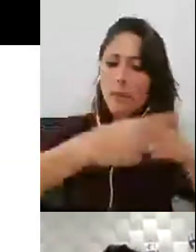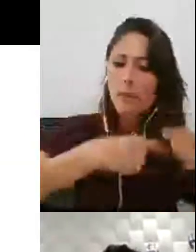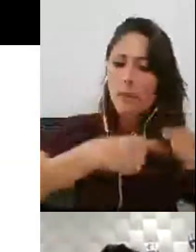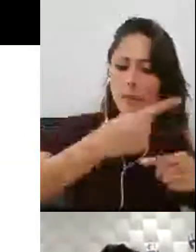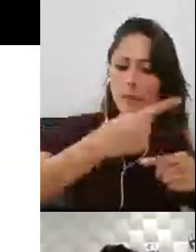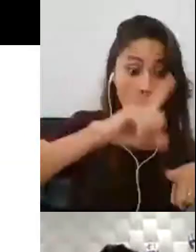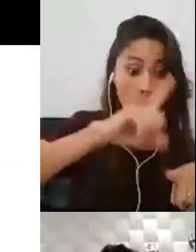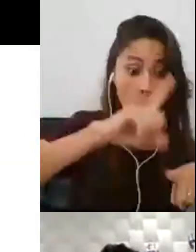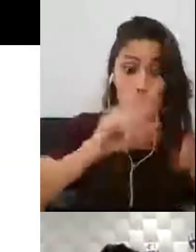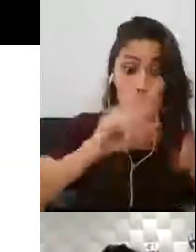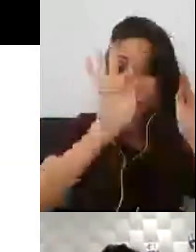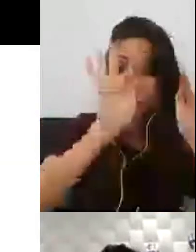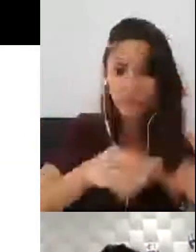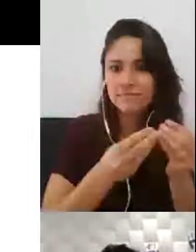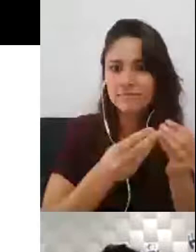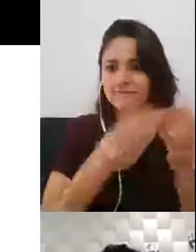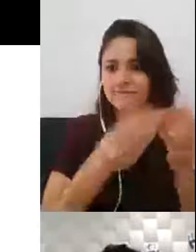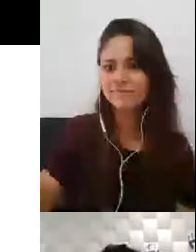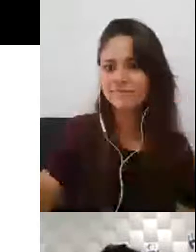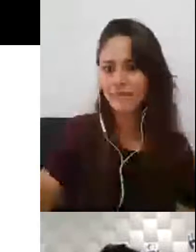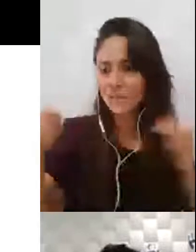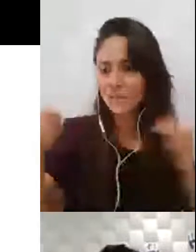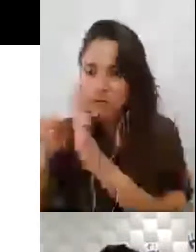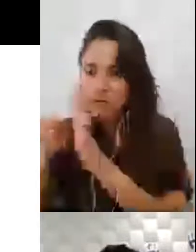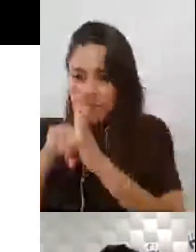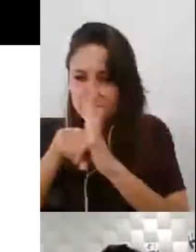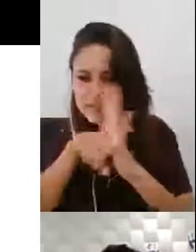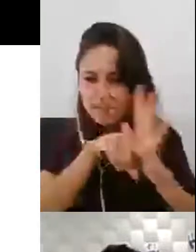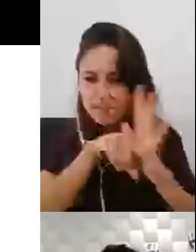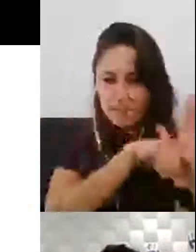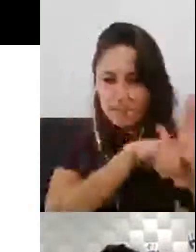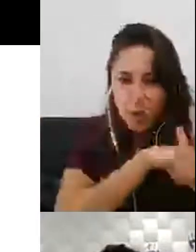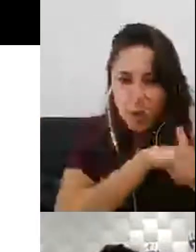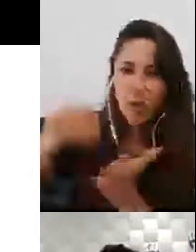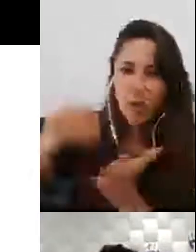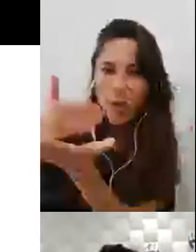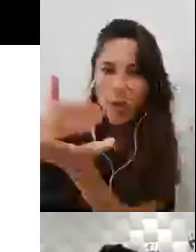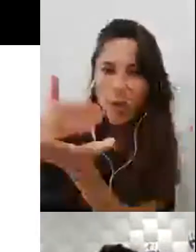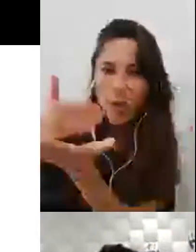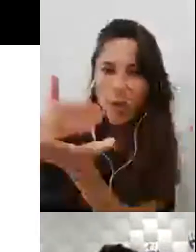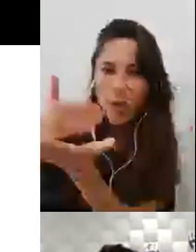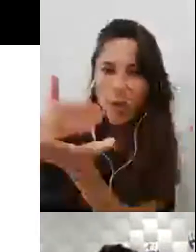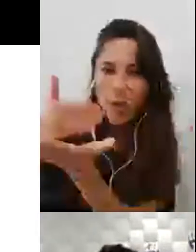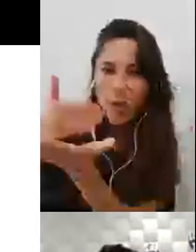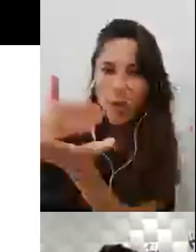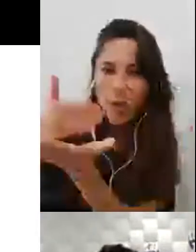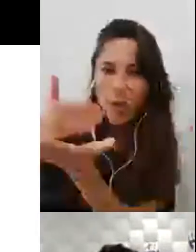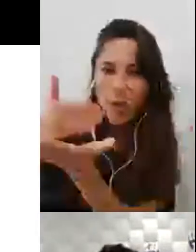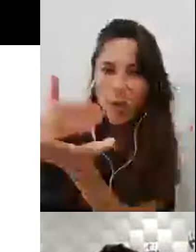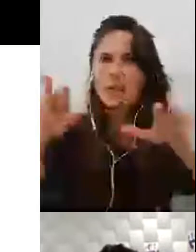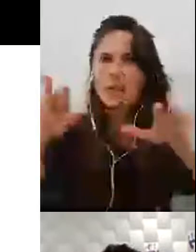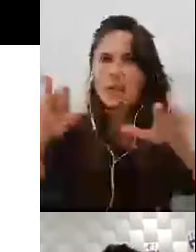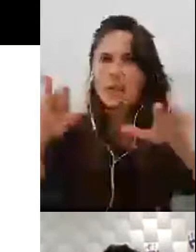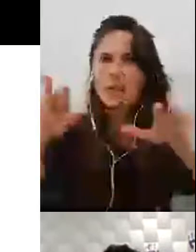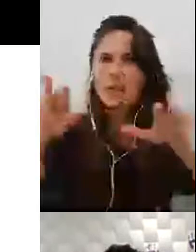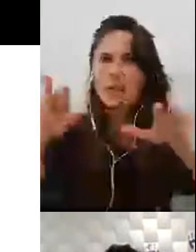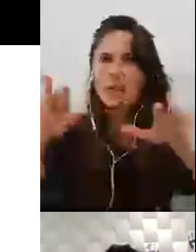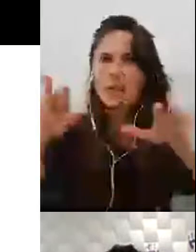analisar a cadeia produtiva, analisar a cadeia de manufatura, vendo as tendências do mercado, vendo a necessidade do mercado